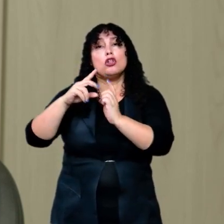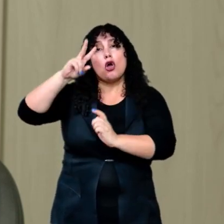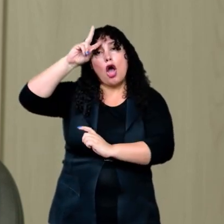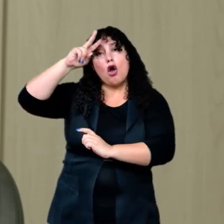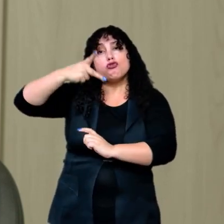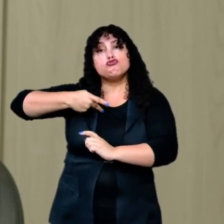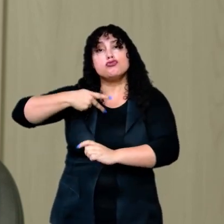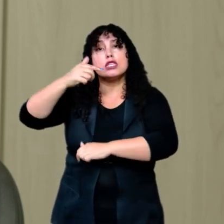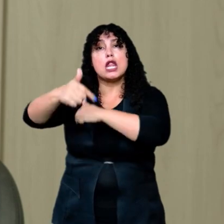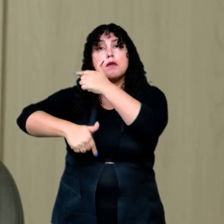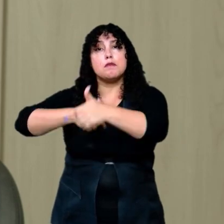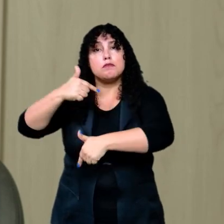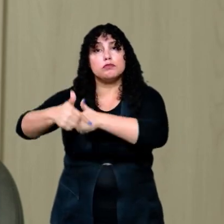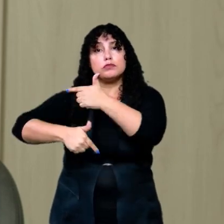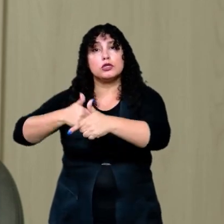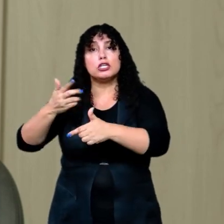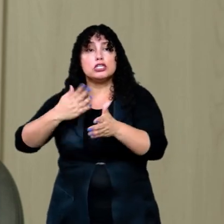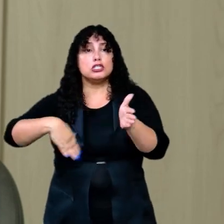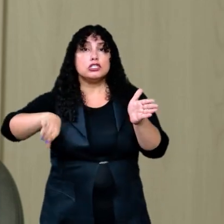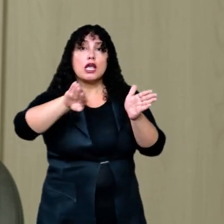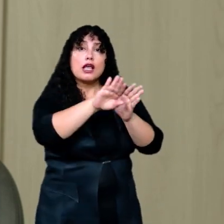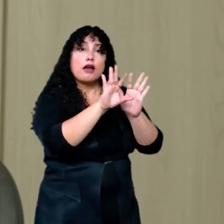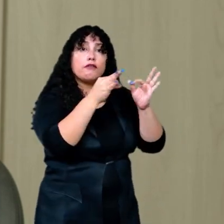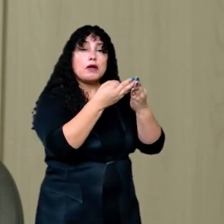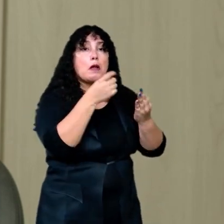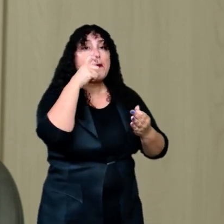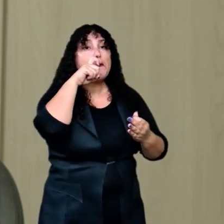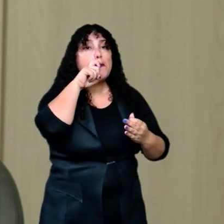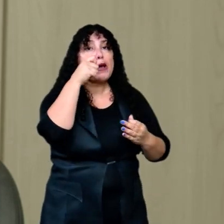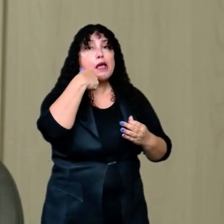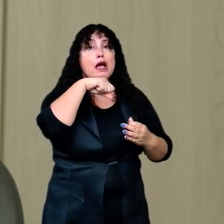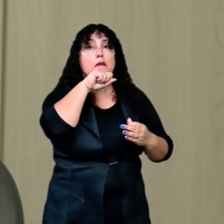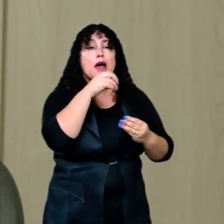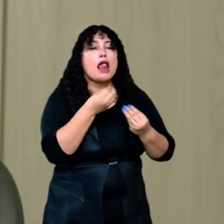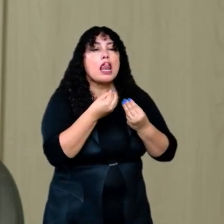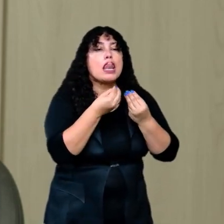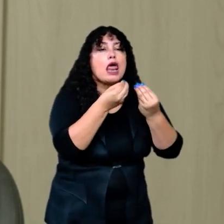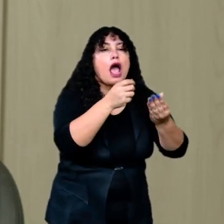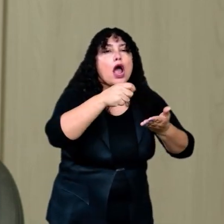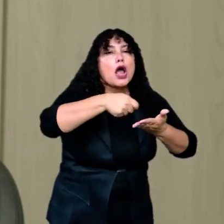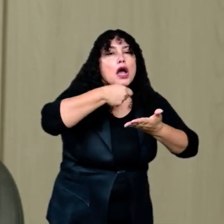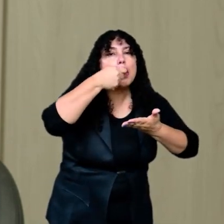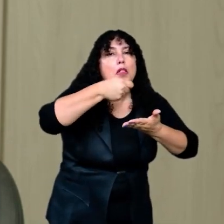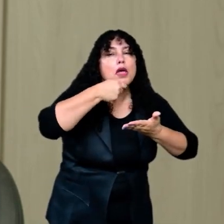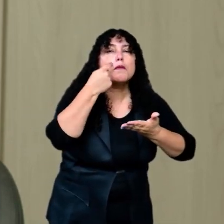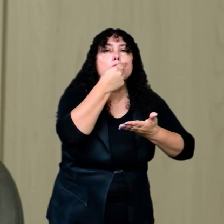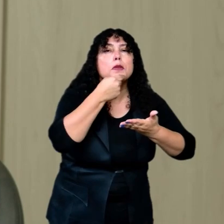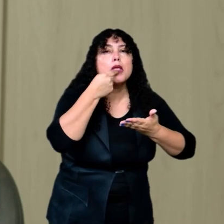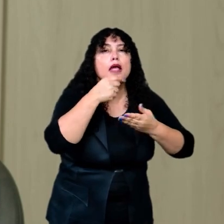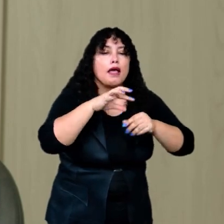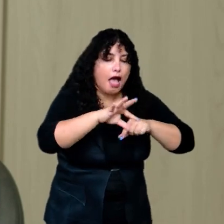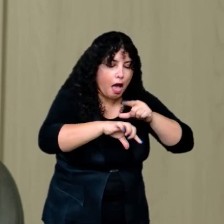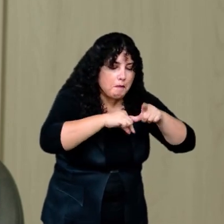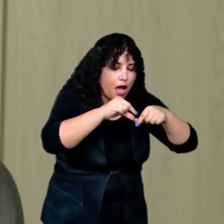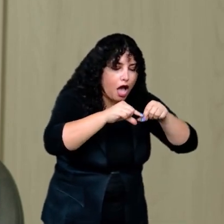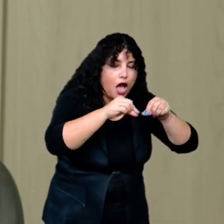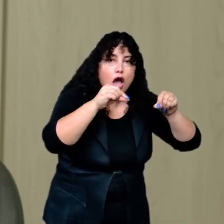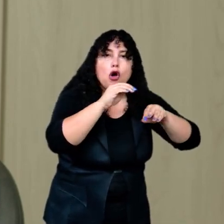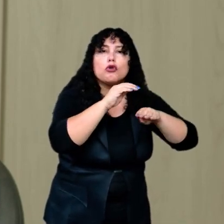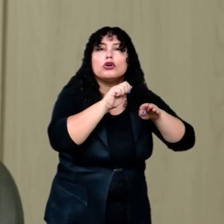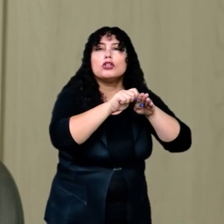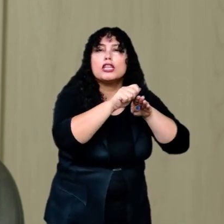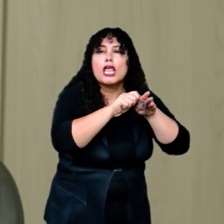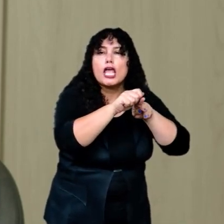autonomia com eles, e chegar em casa, o pai com a mãe, derem comidinha na boca, amarrar o cadarço, arruma